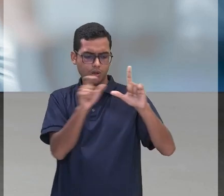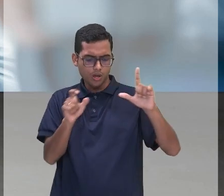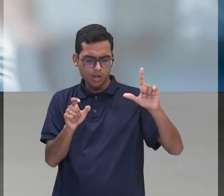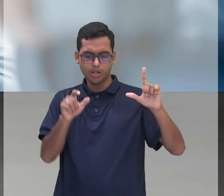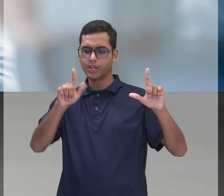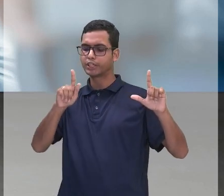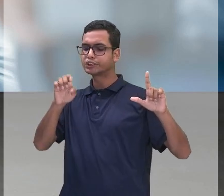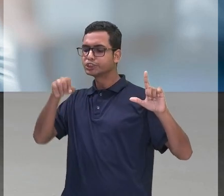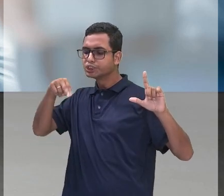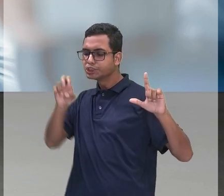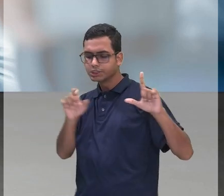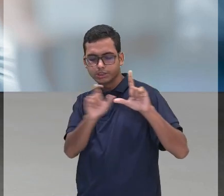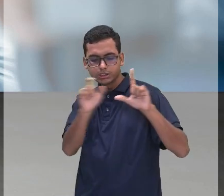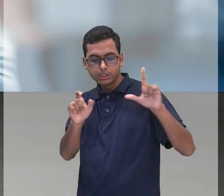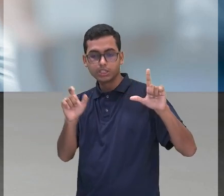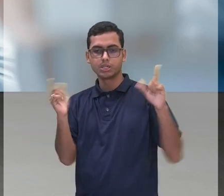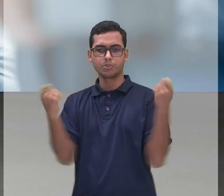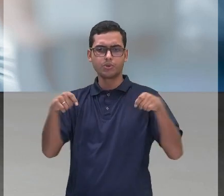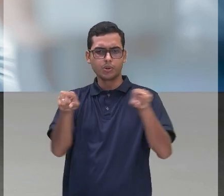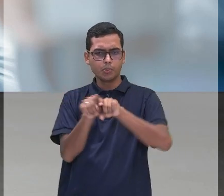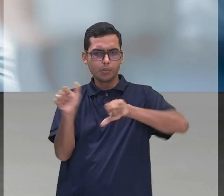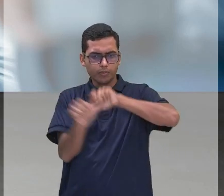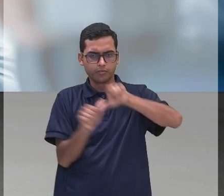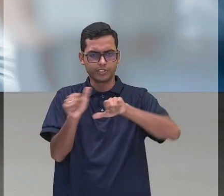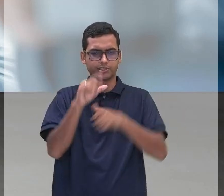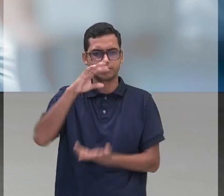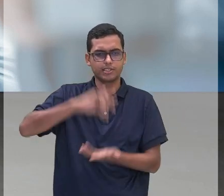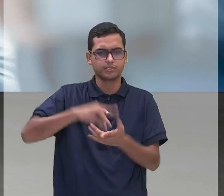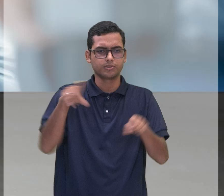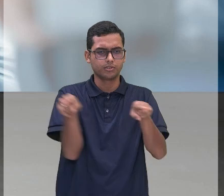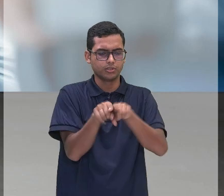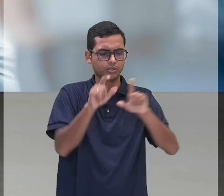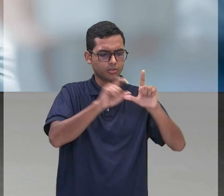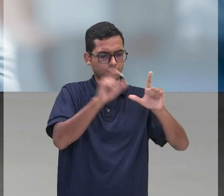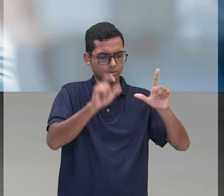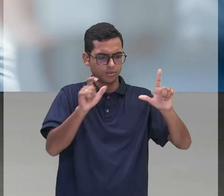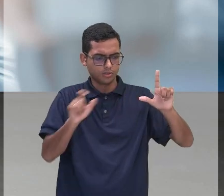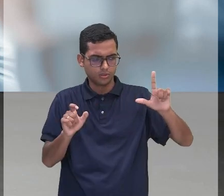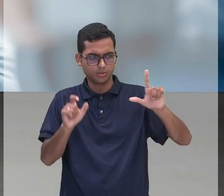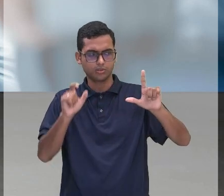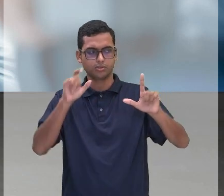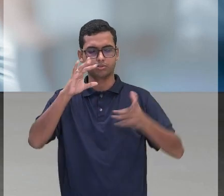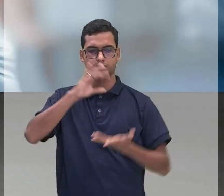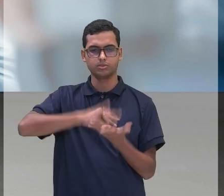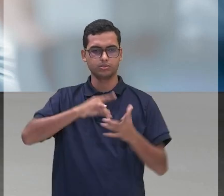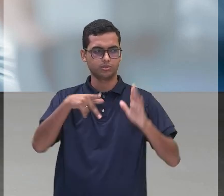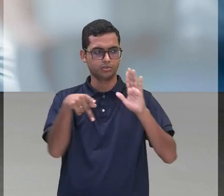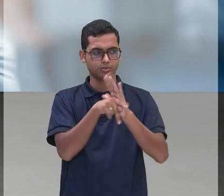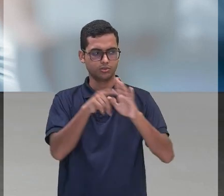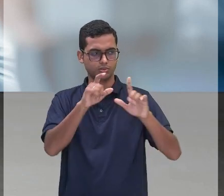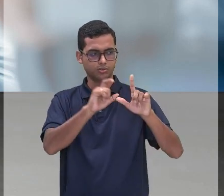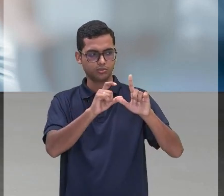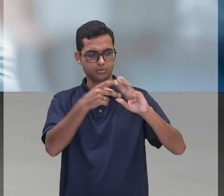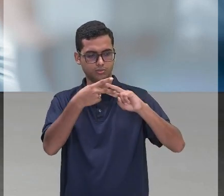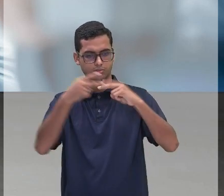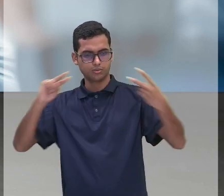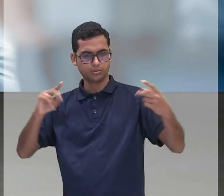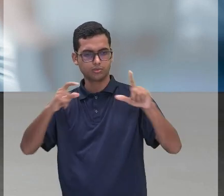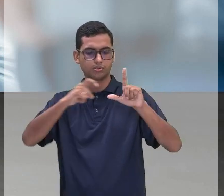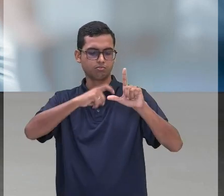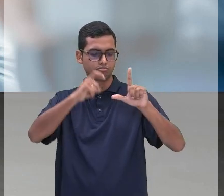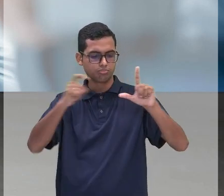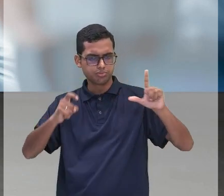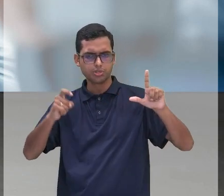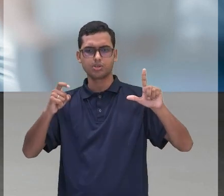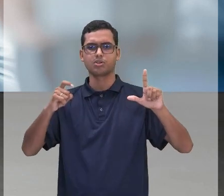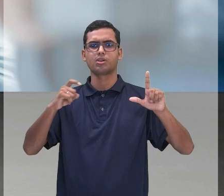ele pode ser manipulado. Para isso, na biotecnologia, existem enzimas, né, que são chamadas enzimas